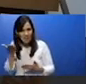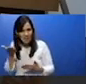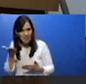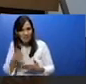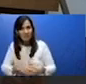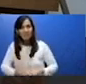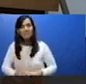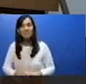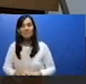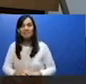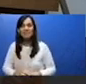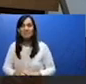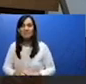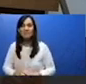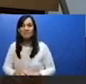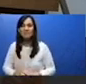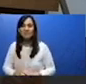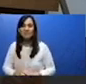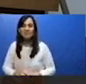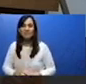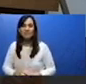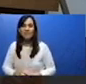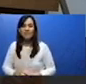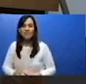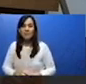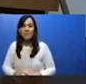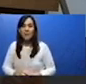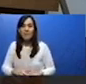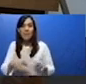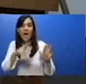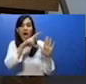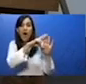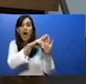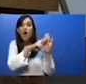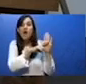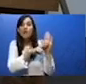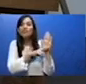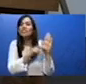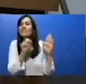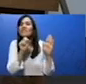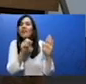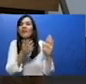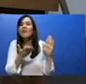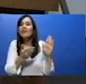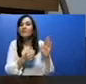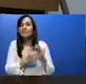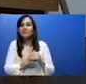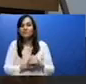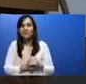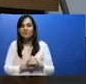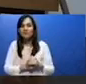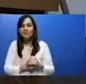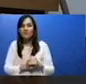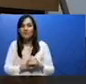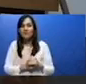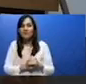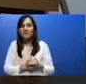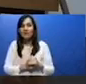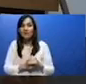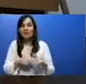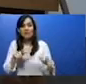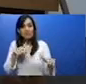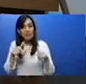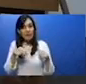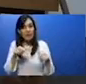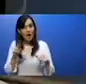ideias, hein? Vamos para a nossa rotina da aula de hoje. Nós vamos trabalhar a